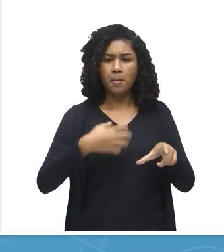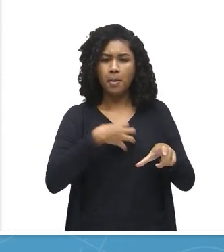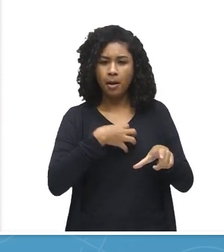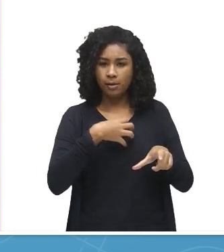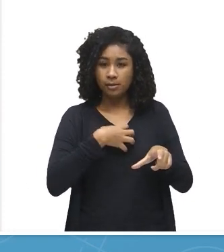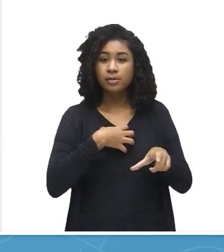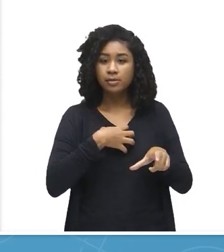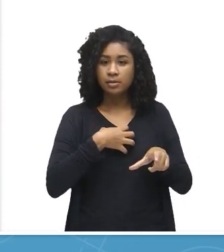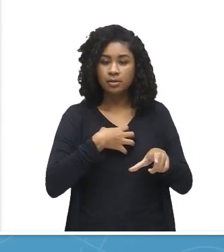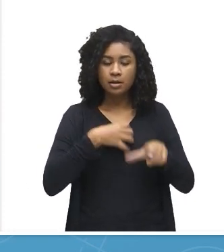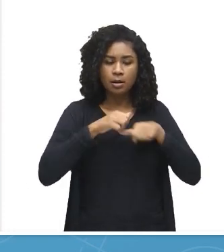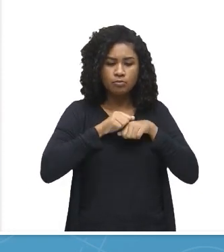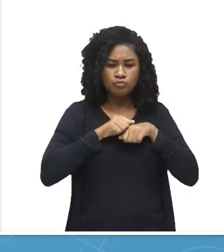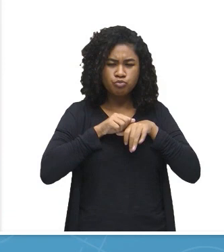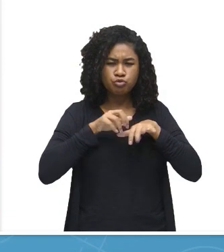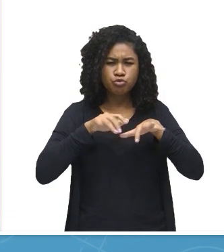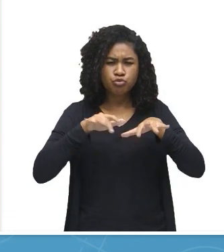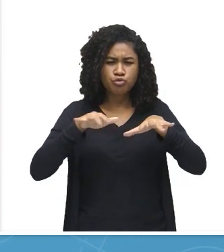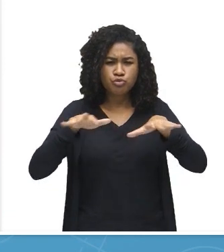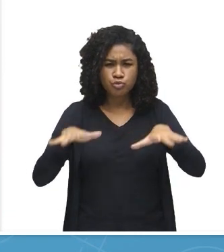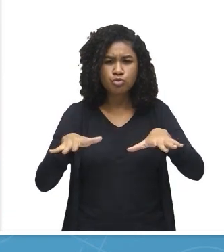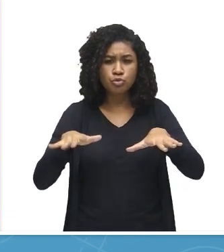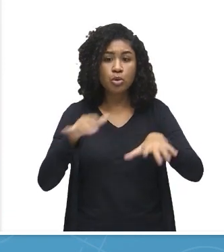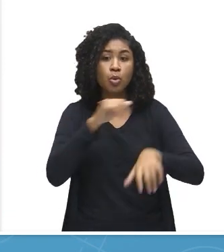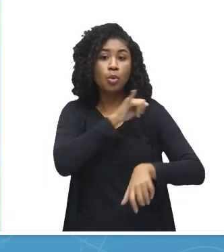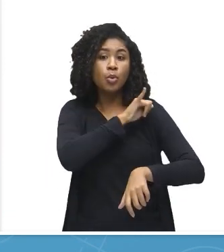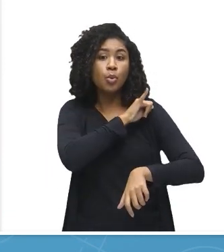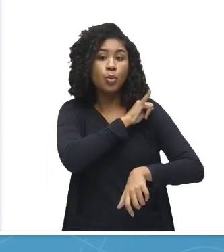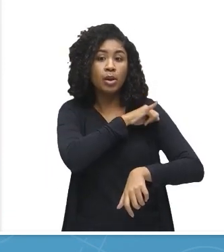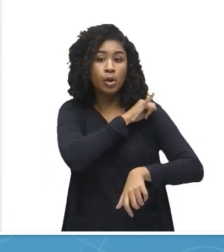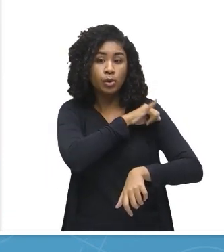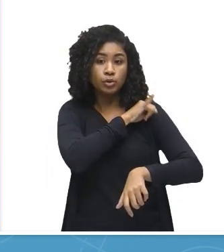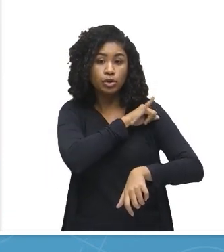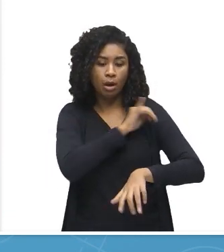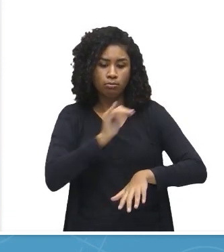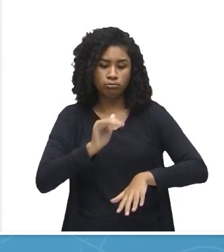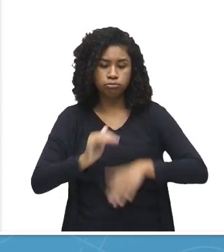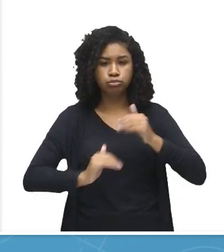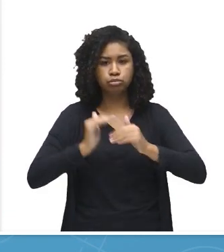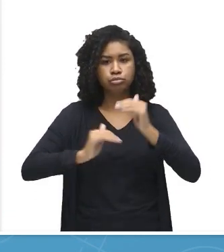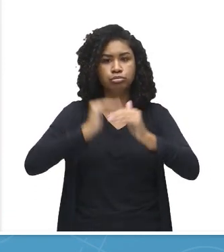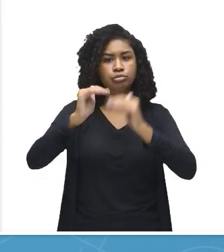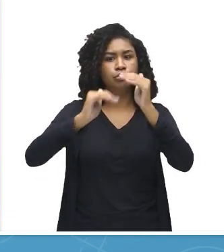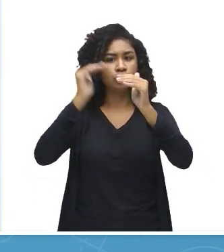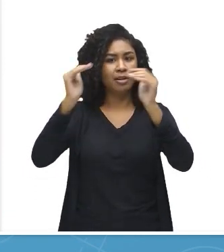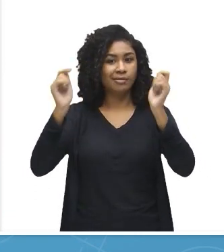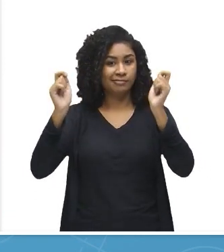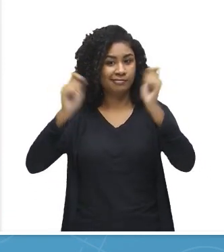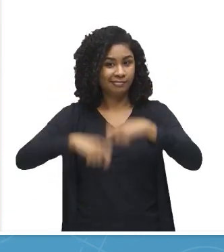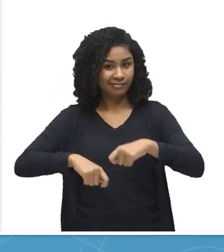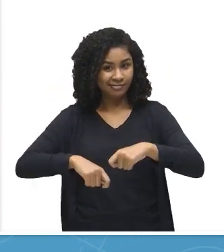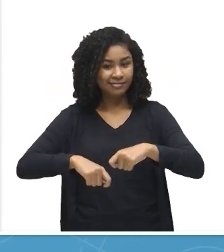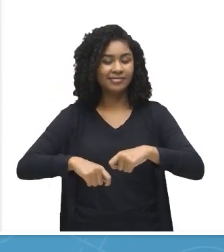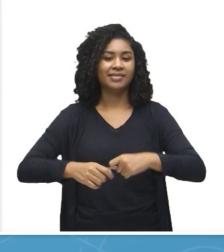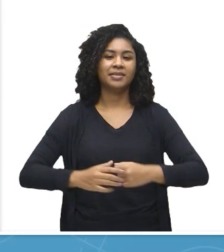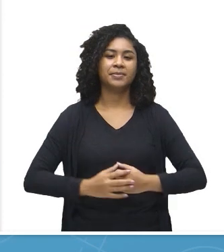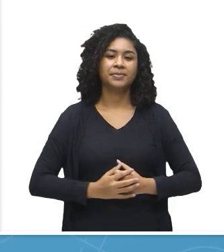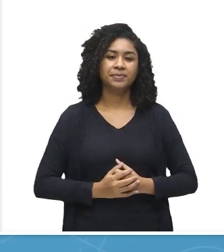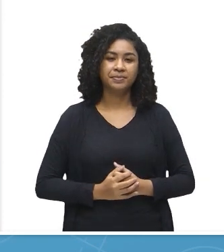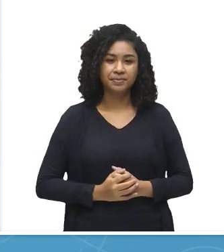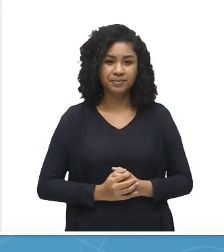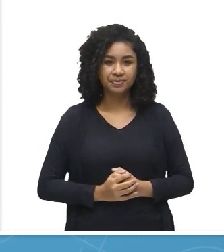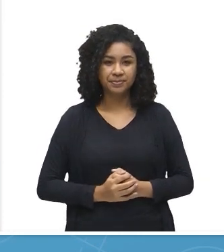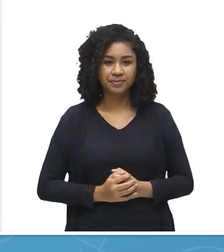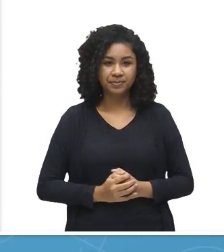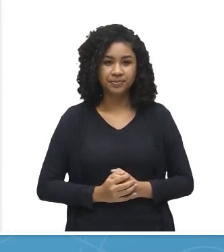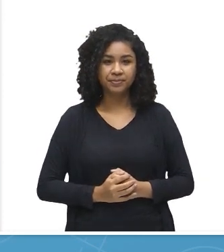criou raízes e se desenvolveu no Rio de Janeiro. Ele teve origem na Bahia e criou raízes e se desenvolveu